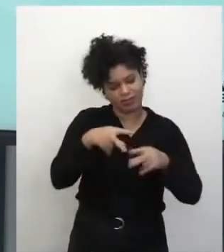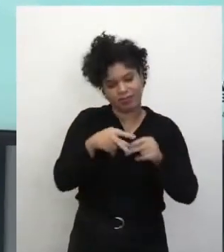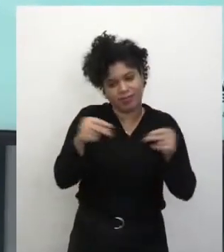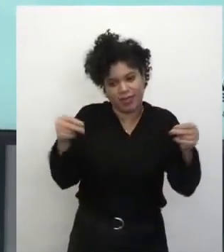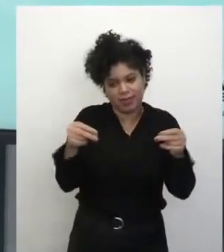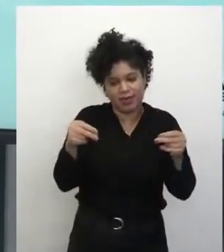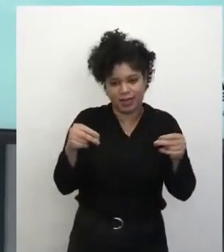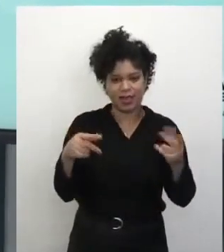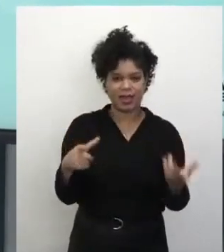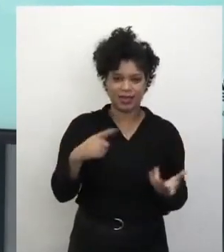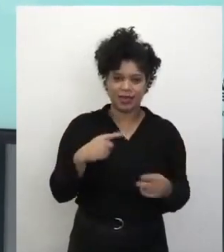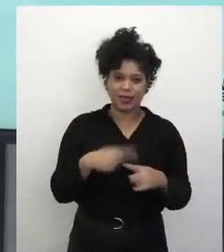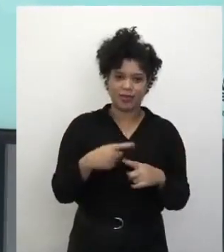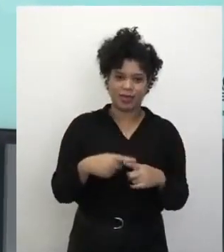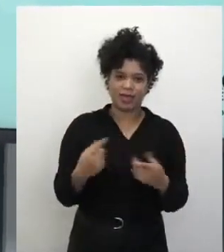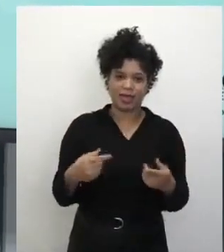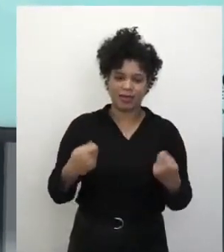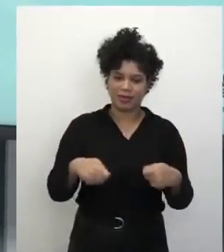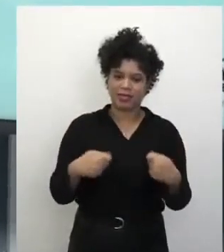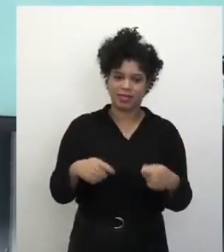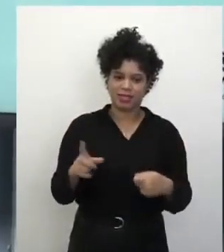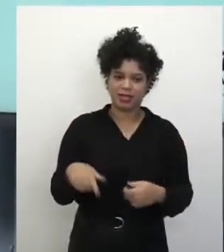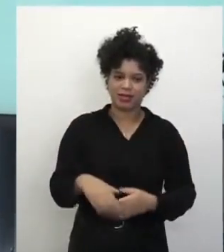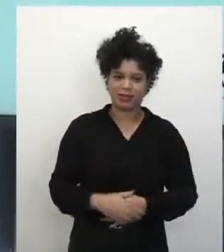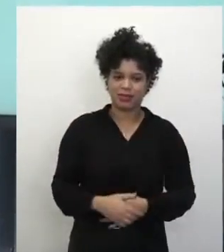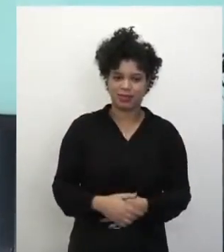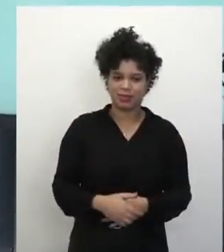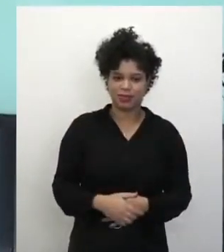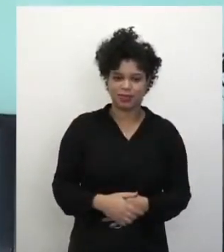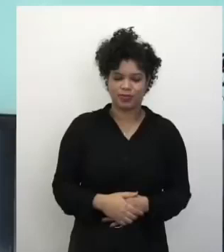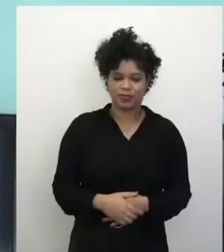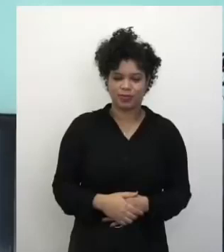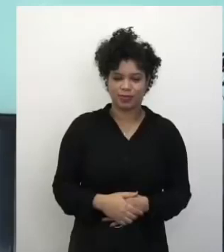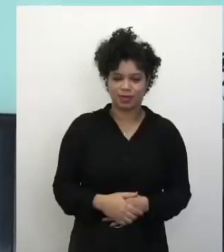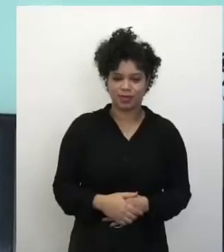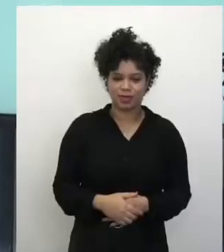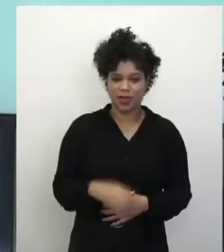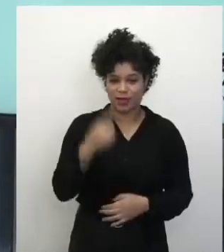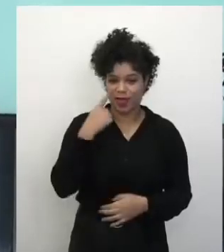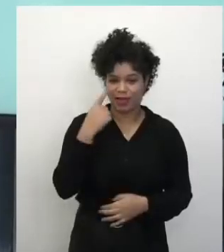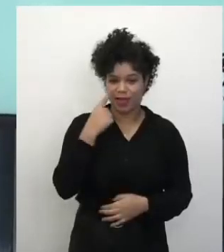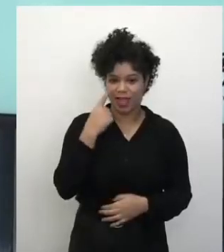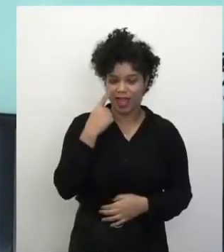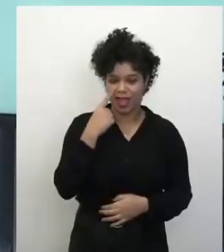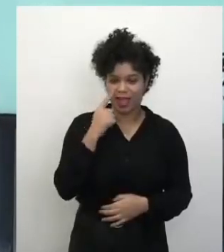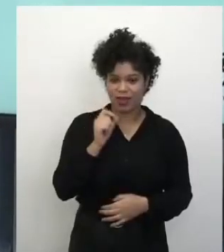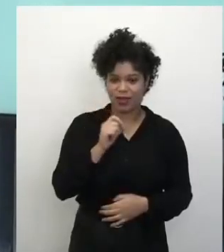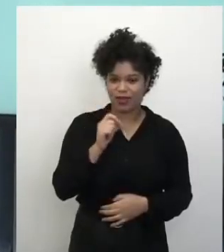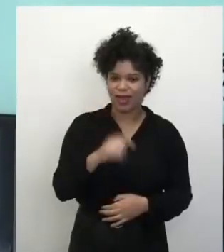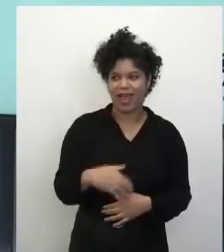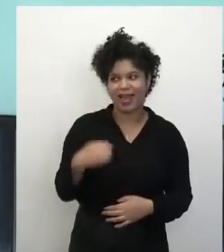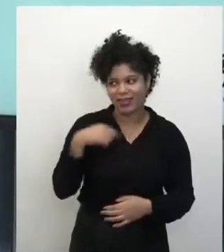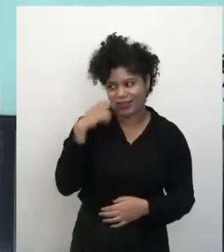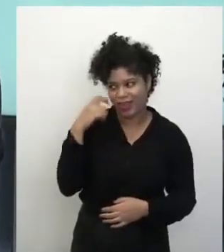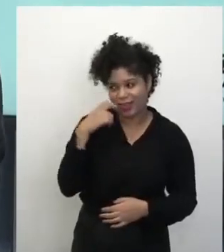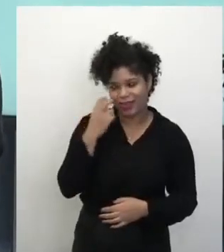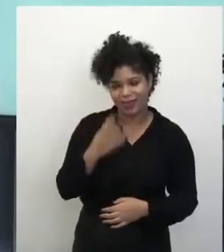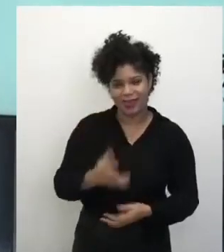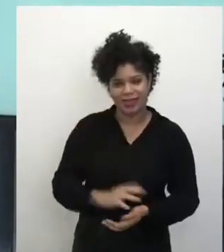gente? Claro, né? Recebi um presente, eu tenho que abrir. Tudo bem, vamos lá, vamos lá. Faz eu passar vergonha,